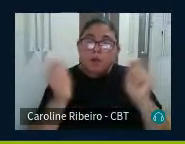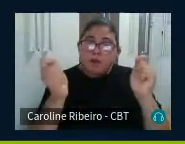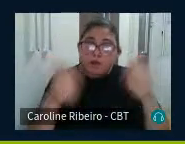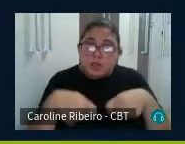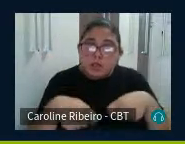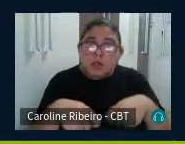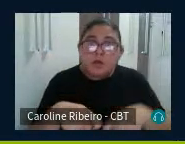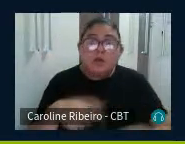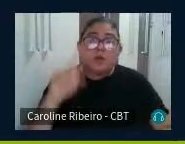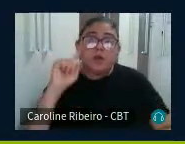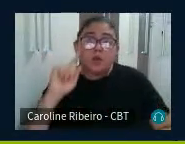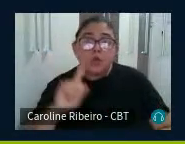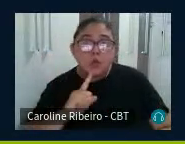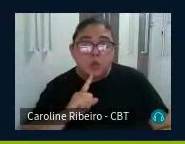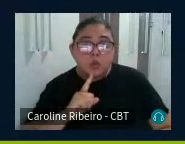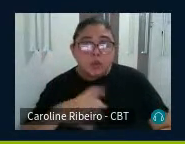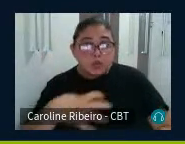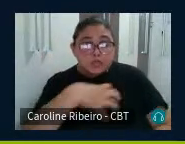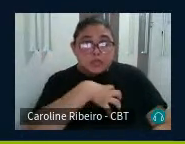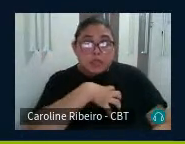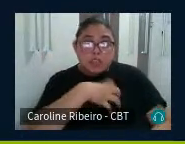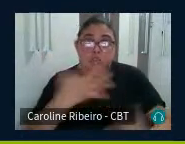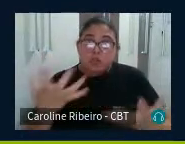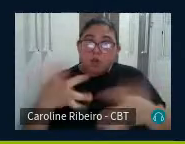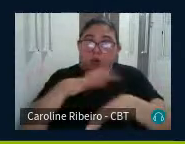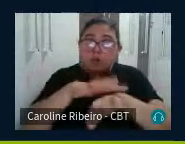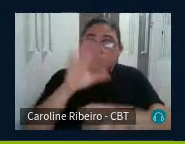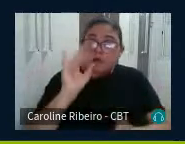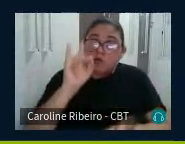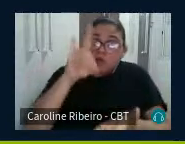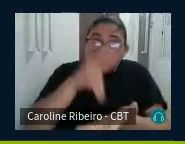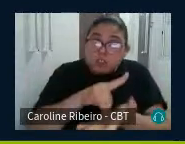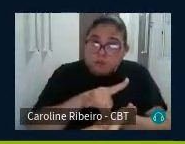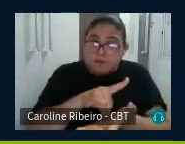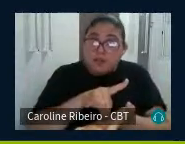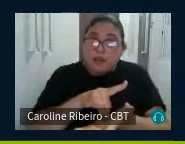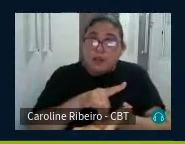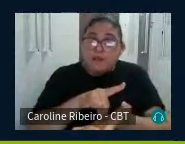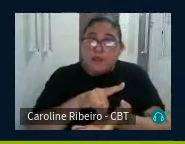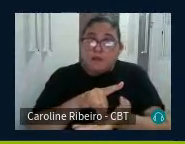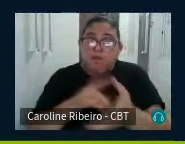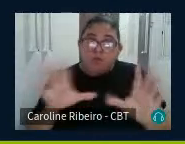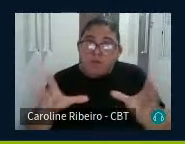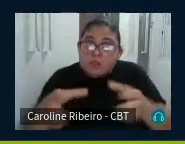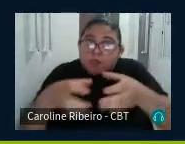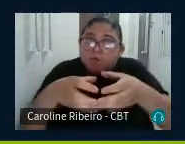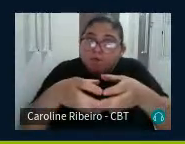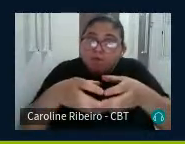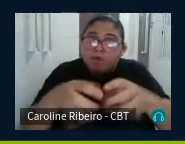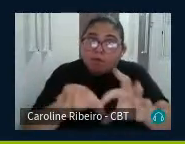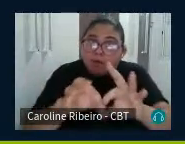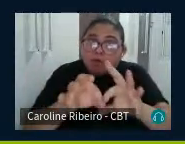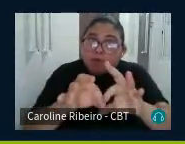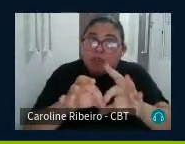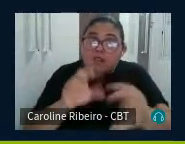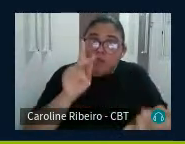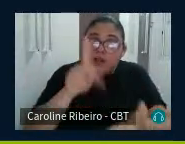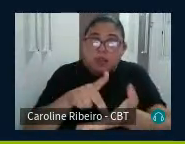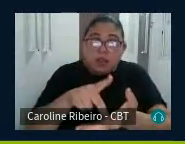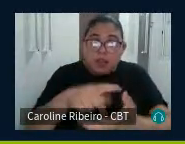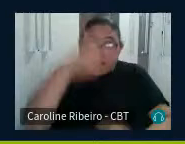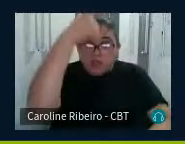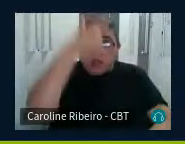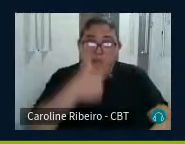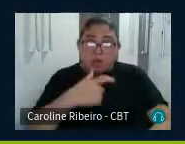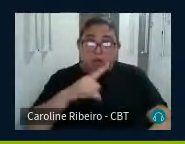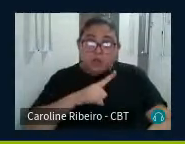uma inclusão mais efetiva, né, e que o aluno se sinta parte realmente desse processo, né,